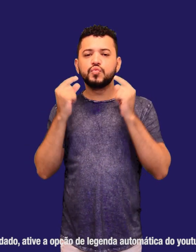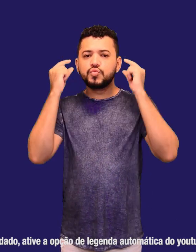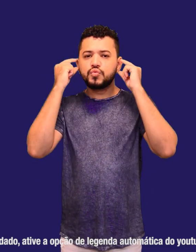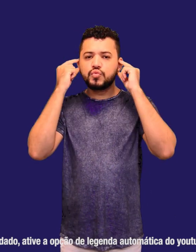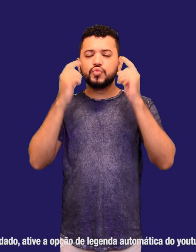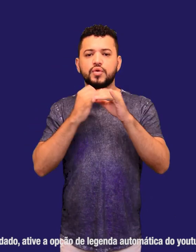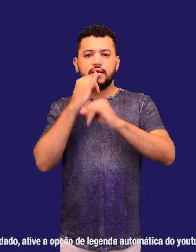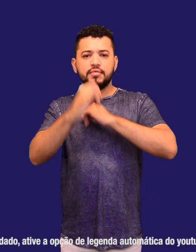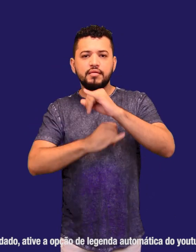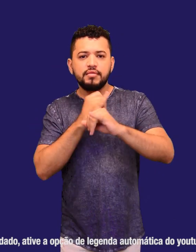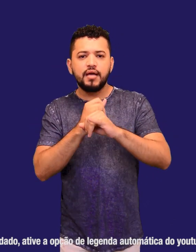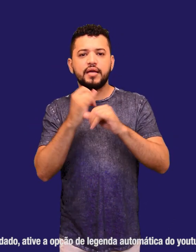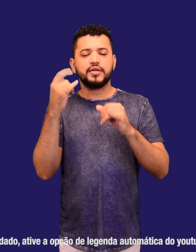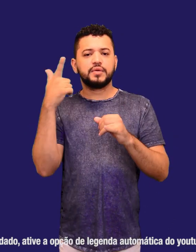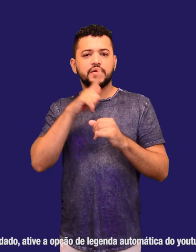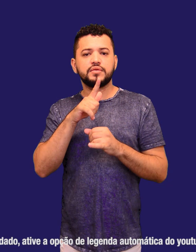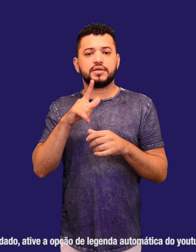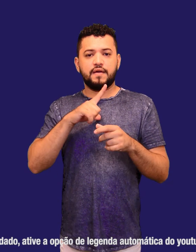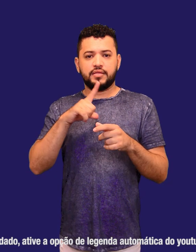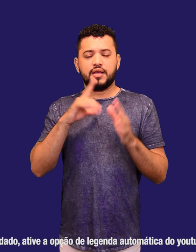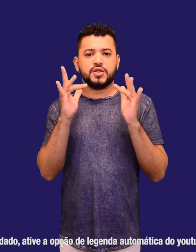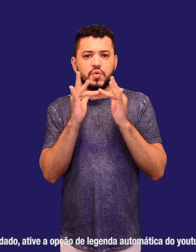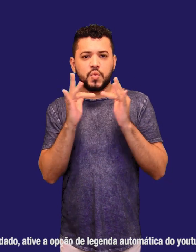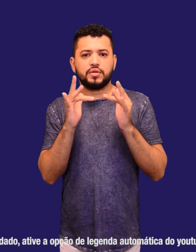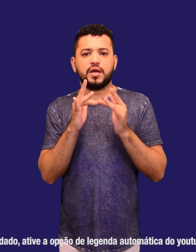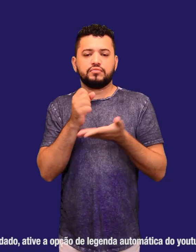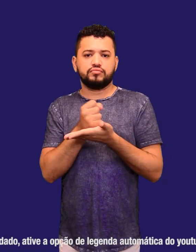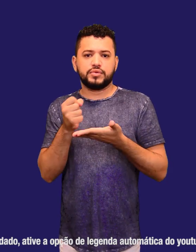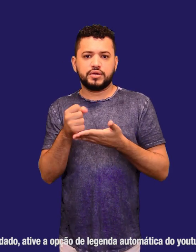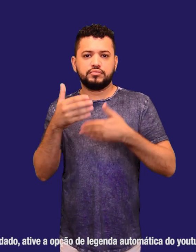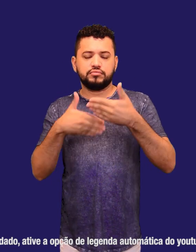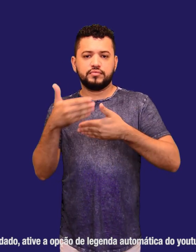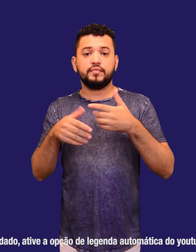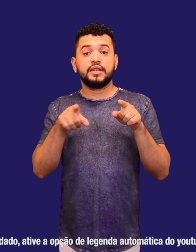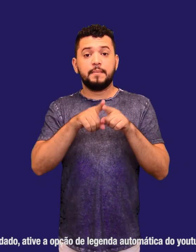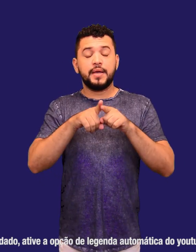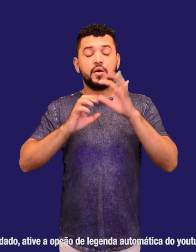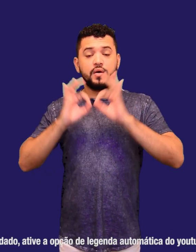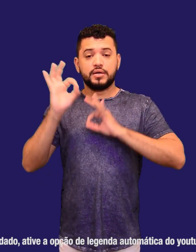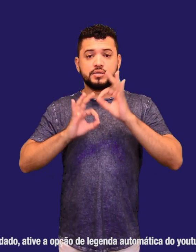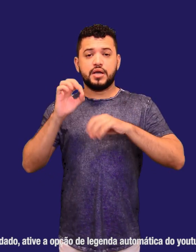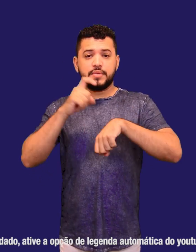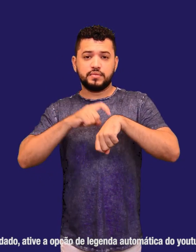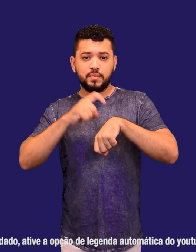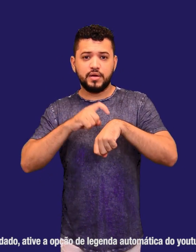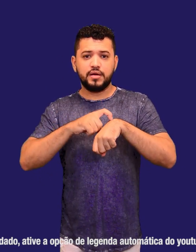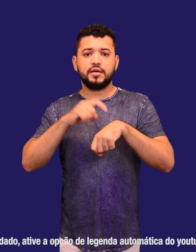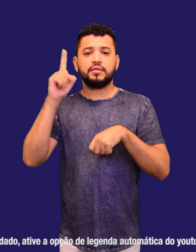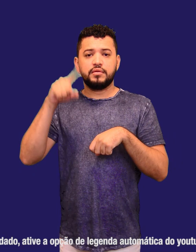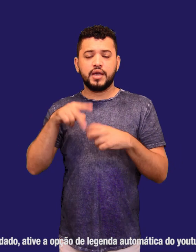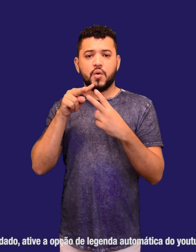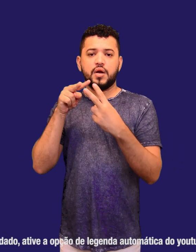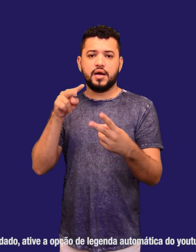um local ali para o recrutador fazer esse processo e também prepará-lo, né, para esse momento aí que vai ser mais